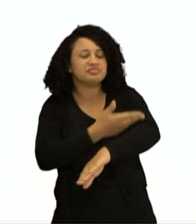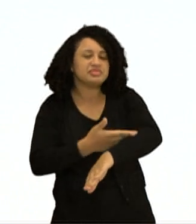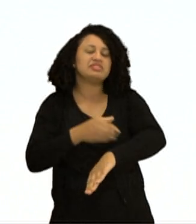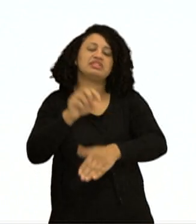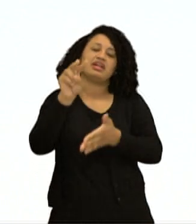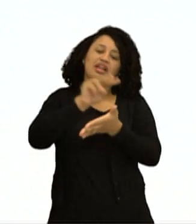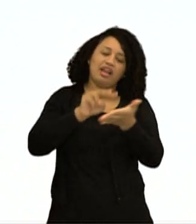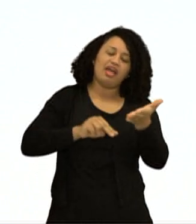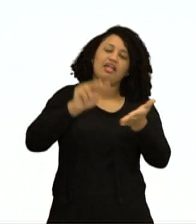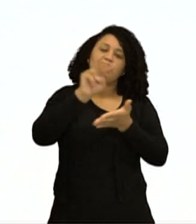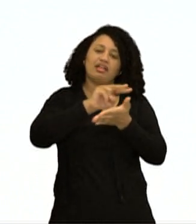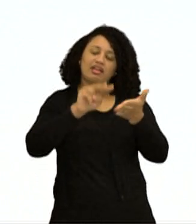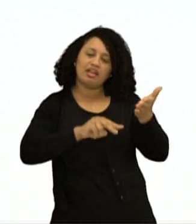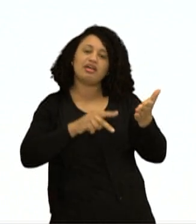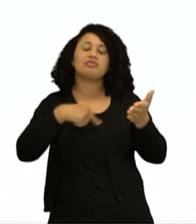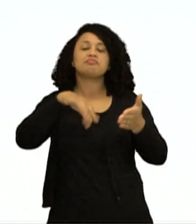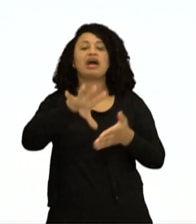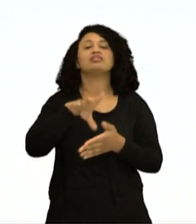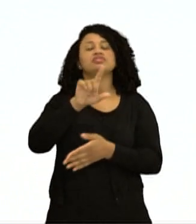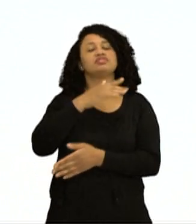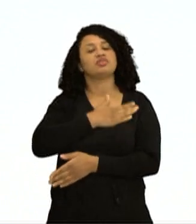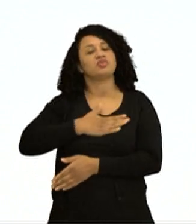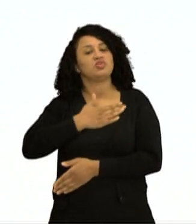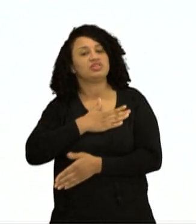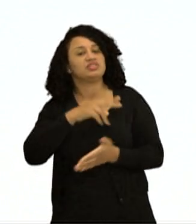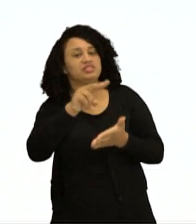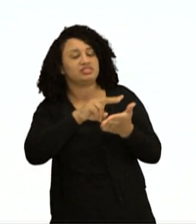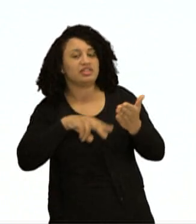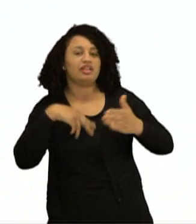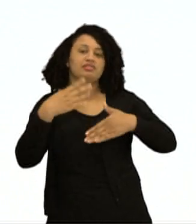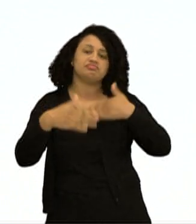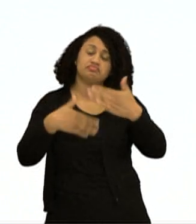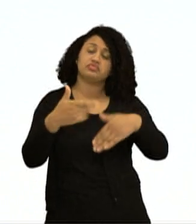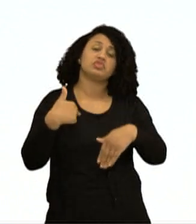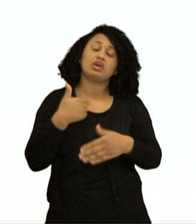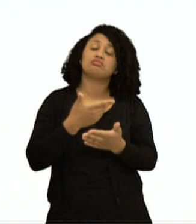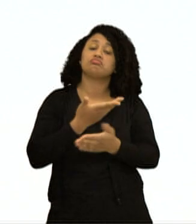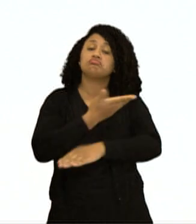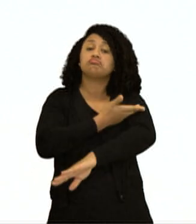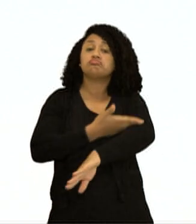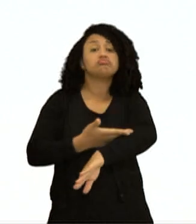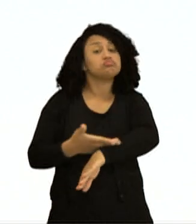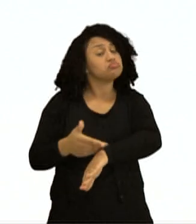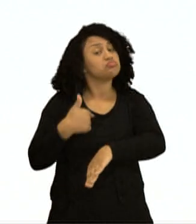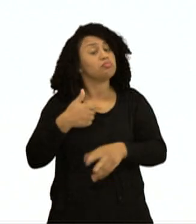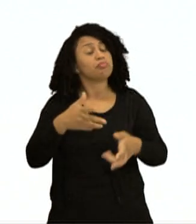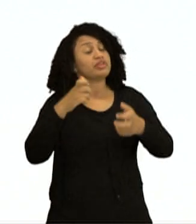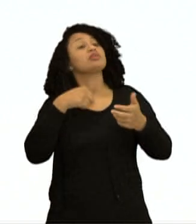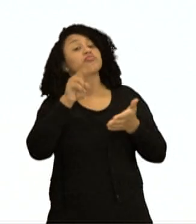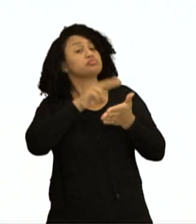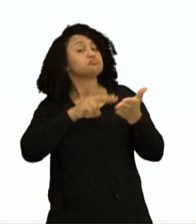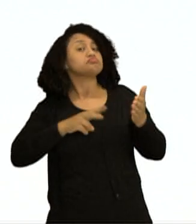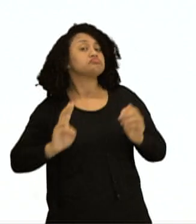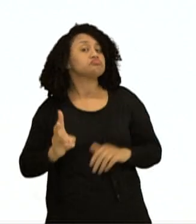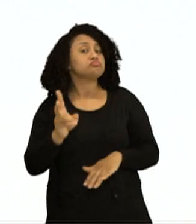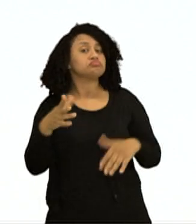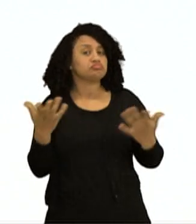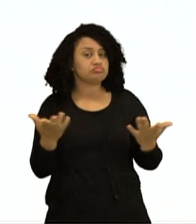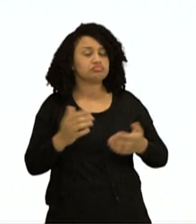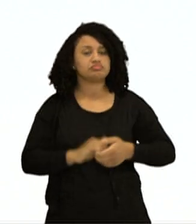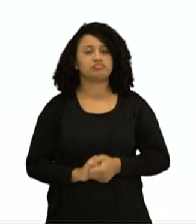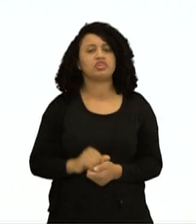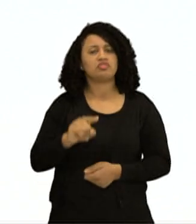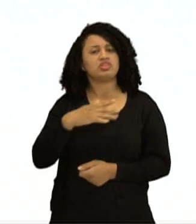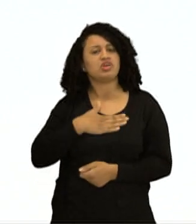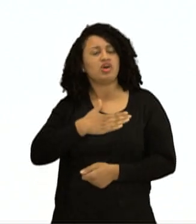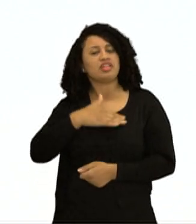vai lendo, mais você vai gostando e assim por diante, vira um hábito quando você vê, tá lendo praticamente sempre. Você gosta